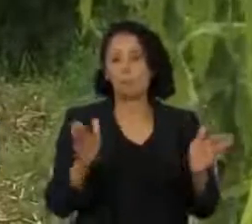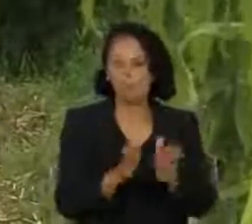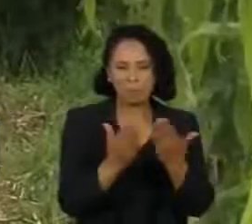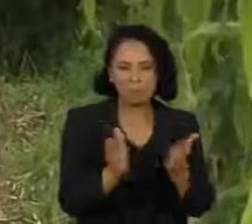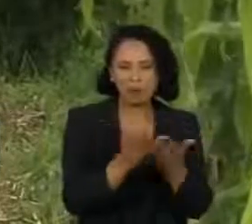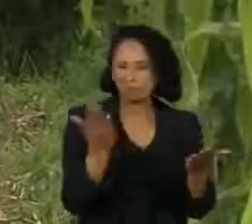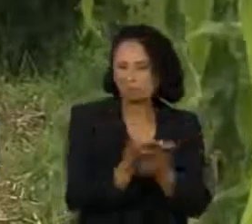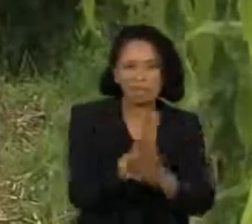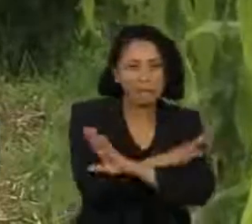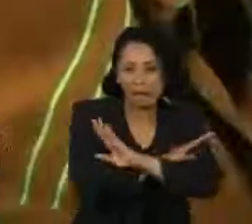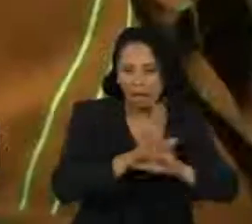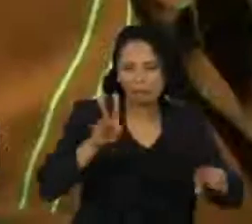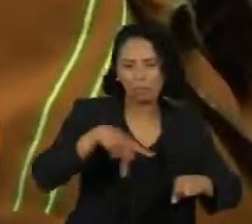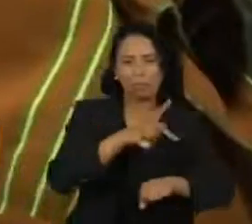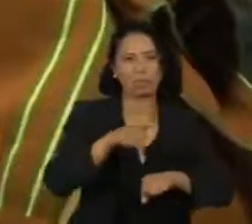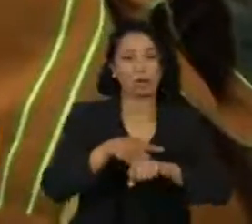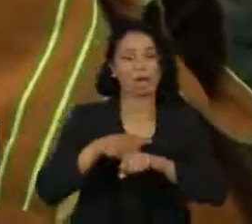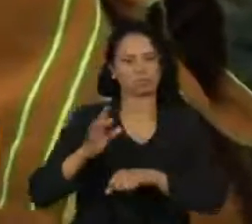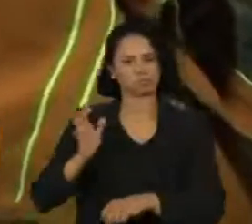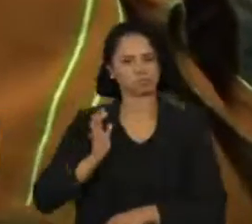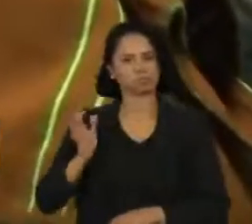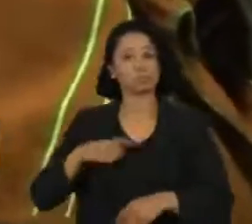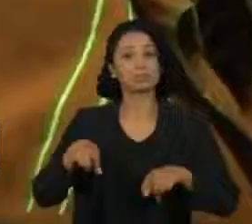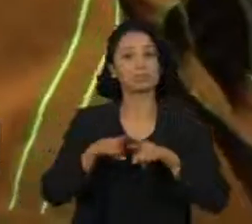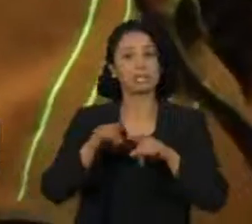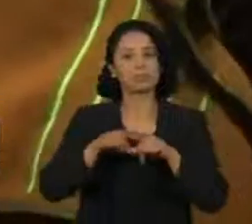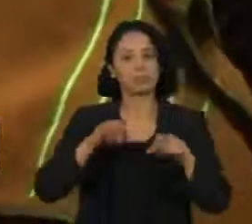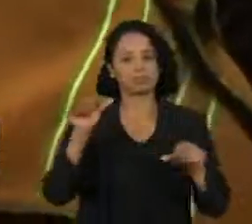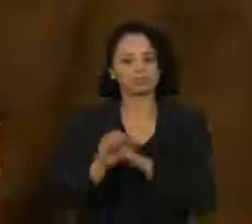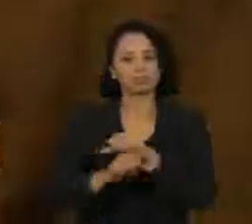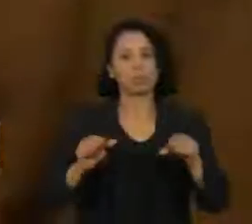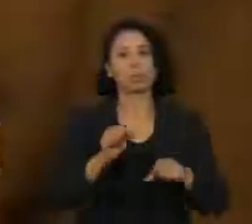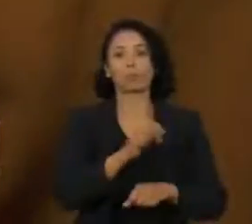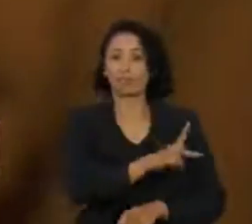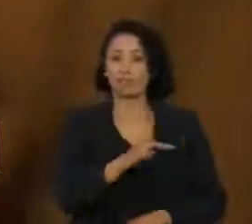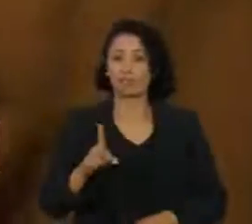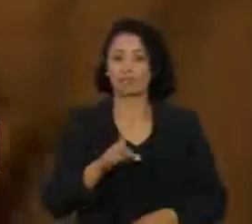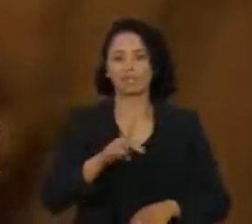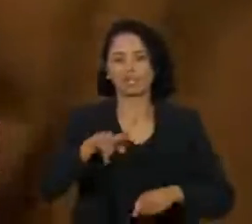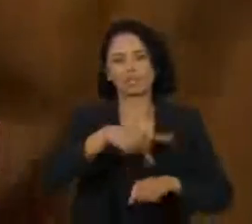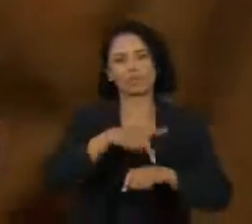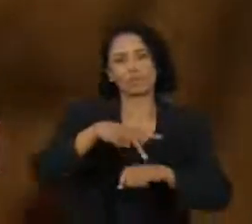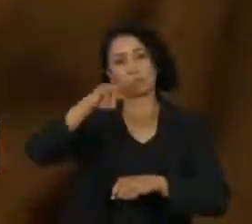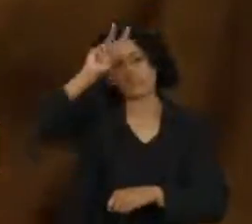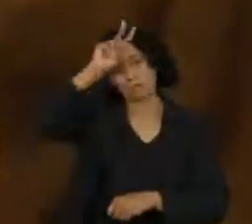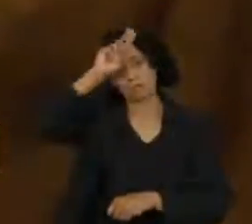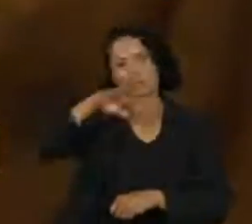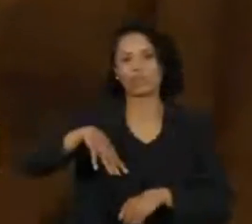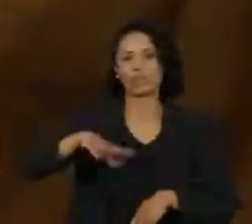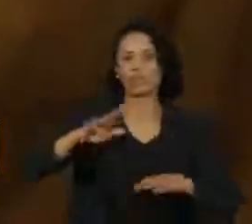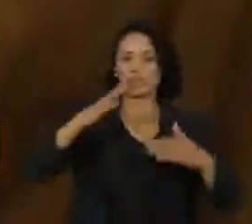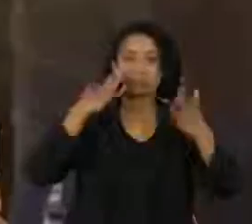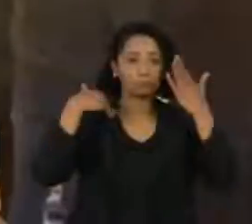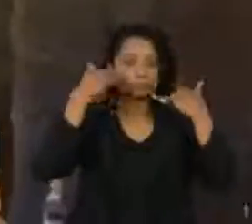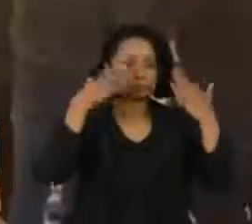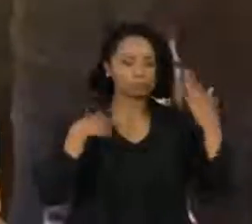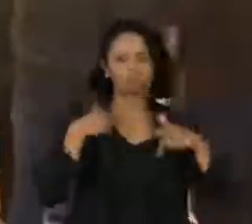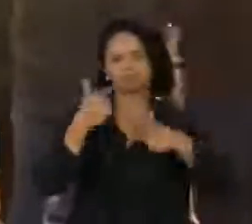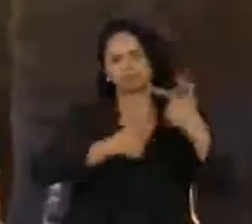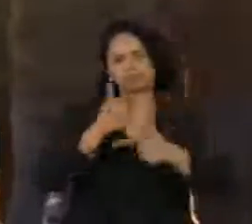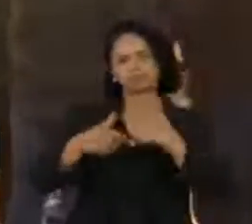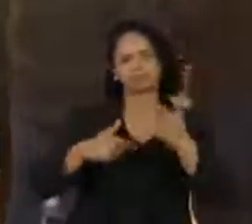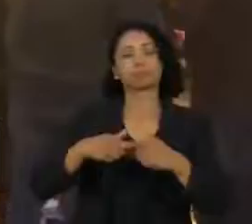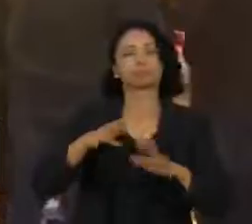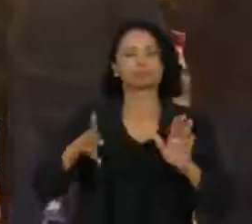rico é o primeiro camponeses a se tornar presidente do Peru onde os indígenas quase sempre receberão serviços públicos deficientes